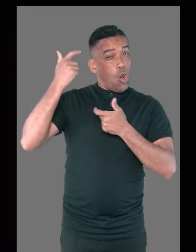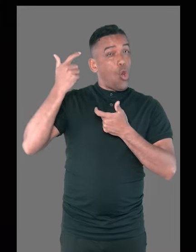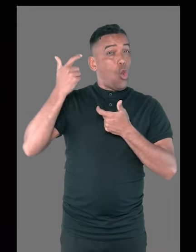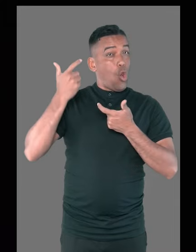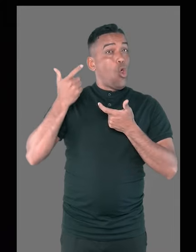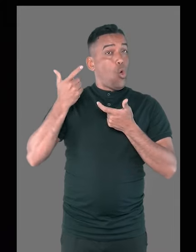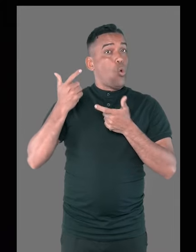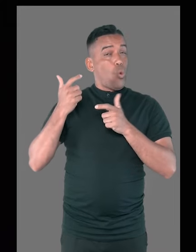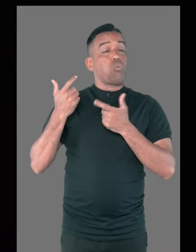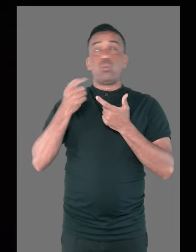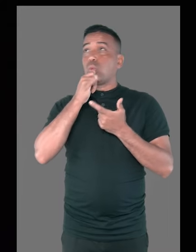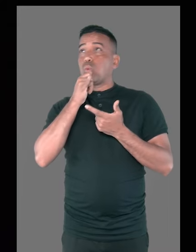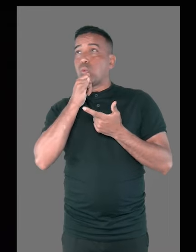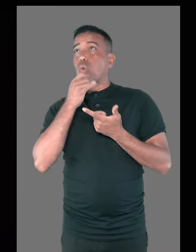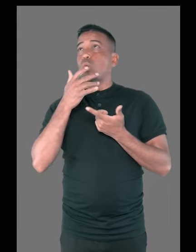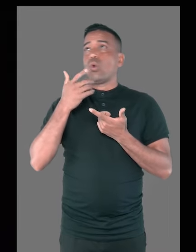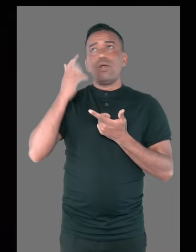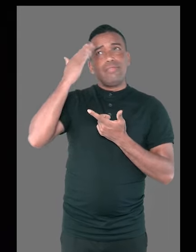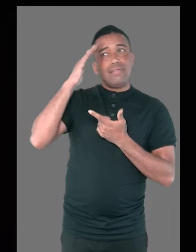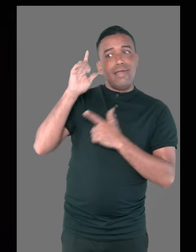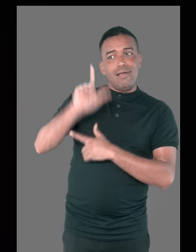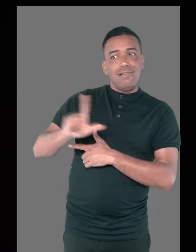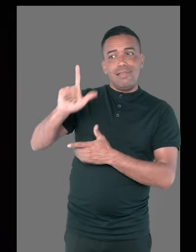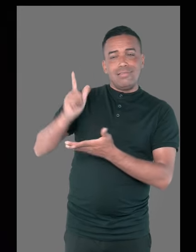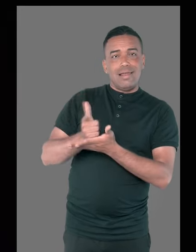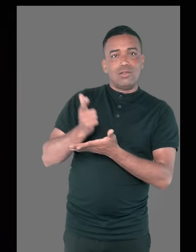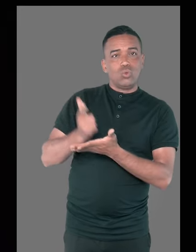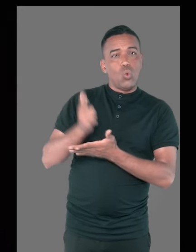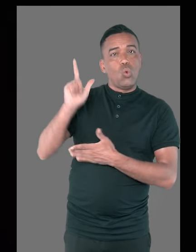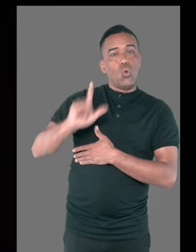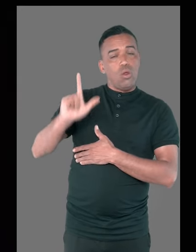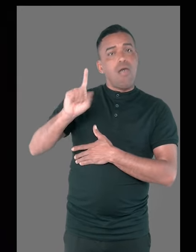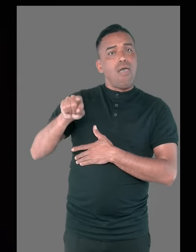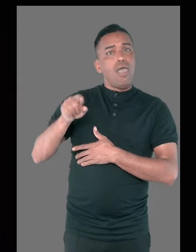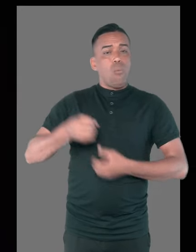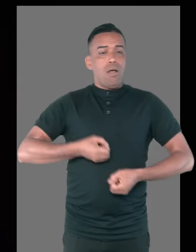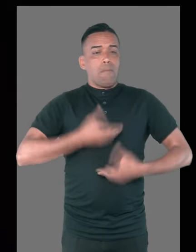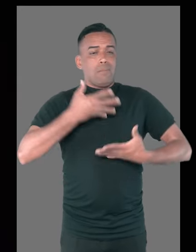gosto de entender que a literatura é, por si só, uma manifestação política.